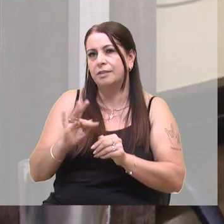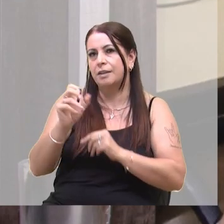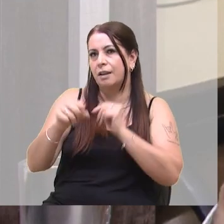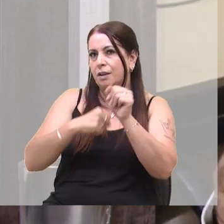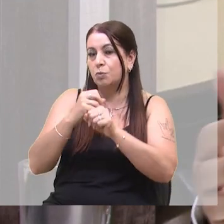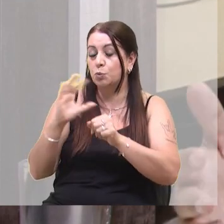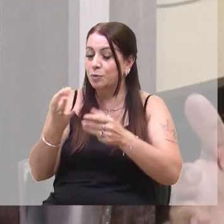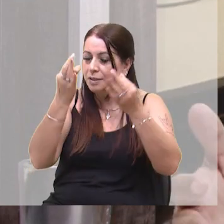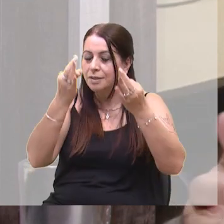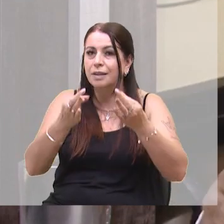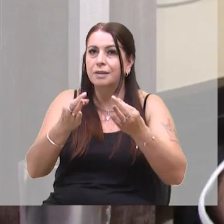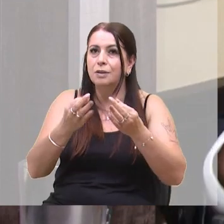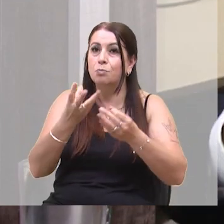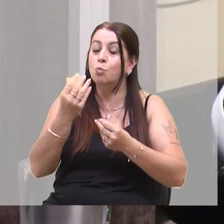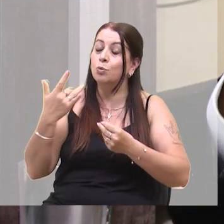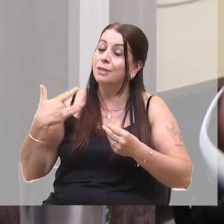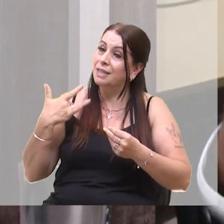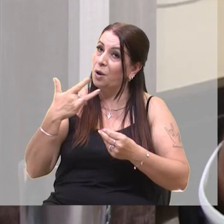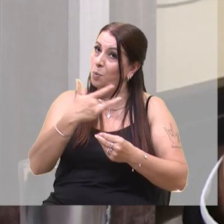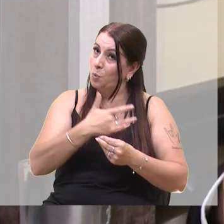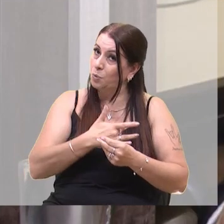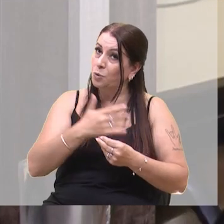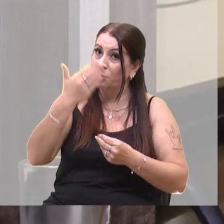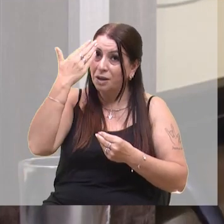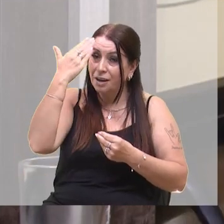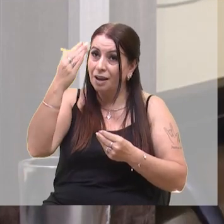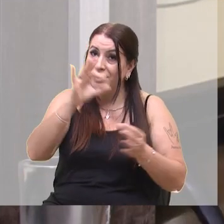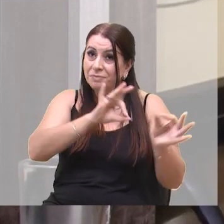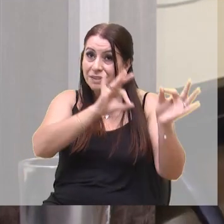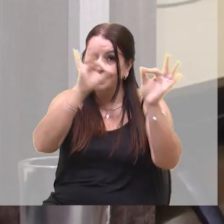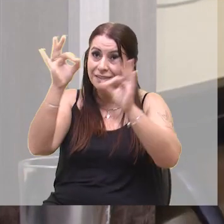votos. Um feliz ano e que tudo dê certo para